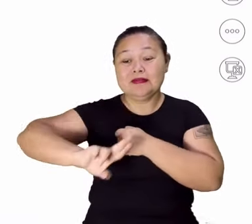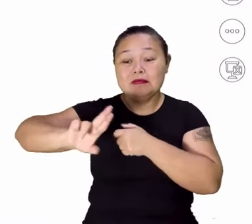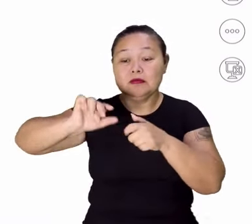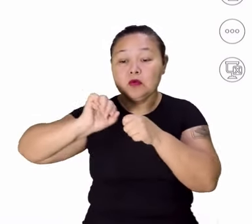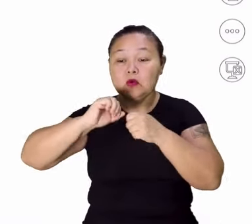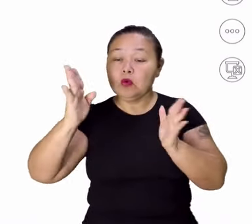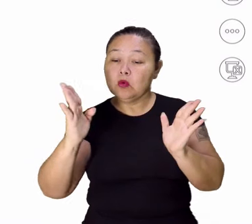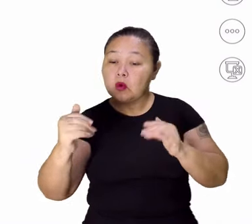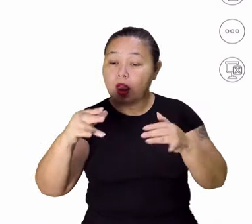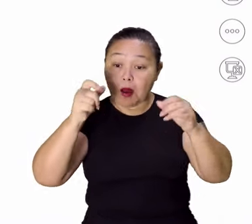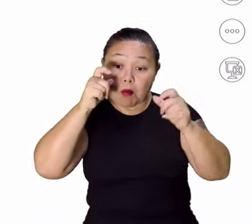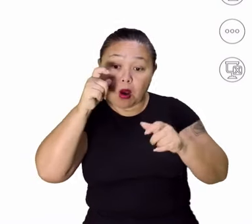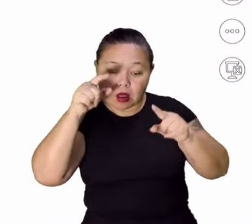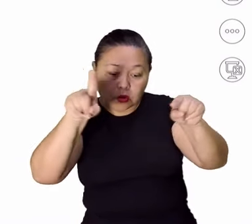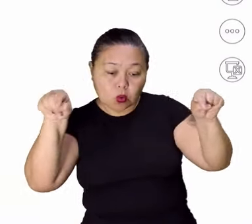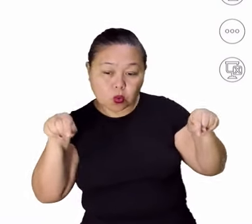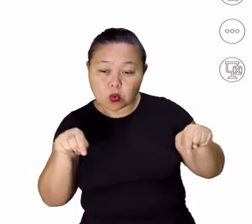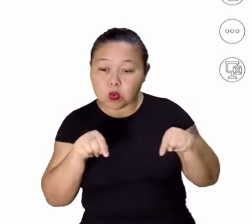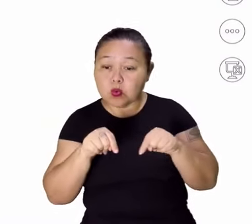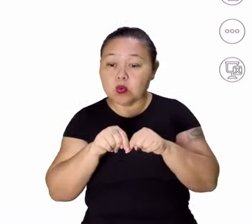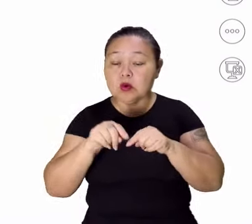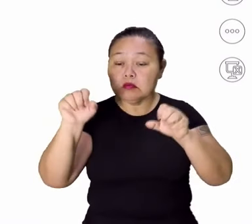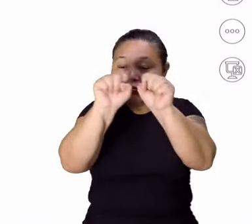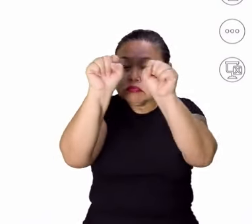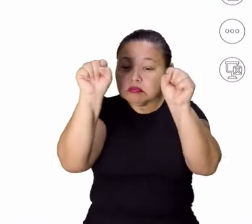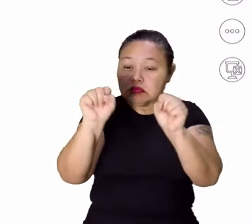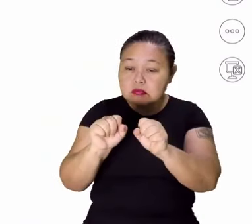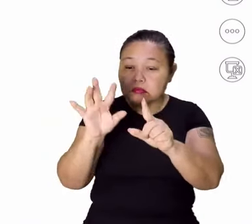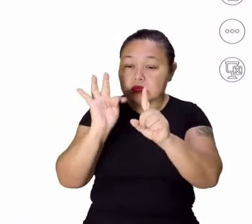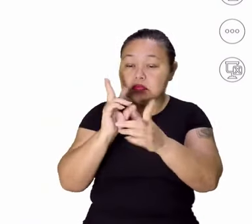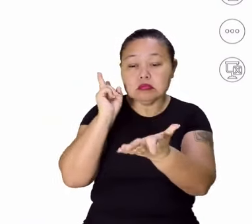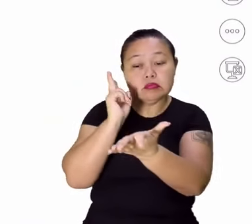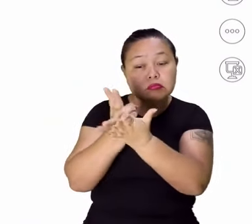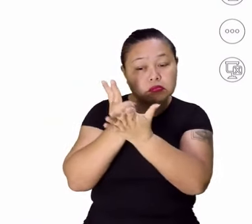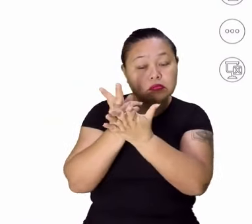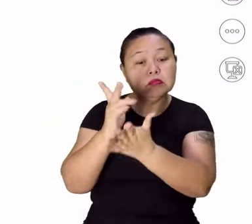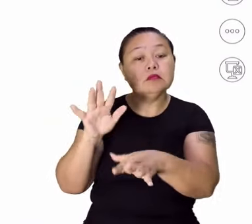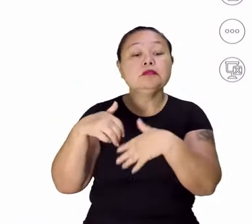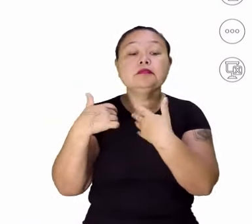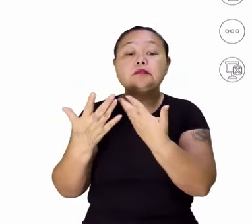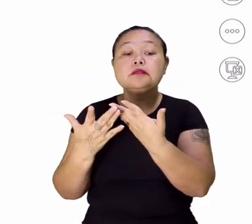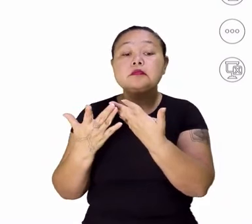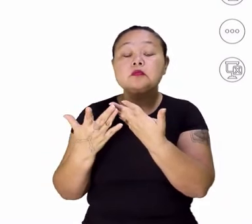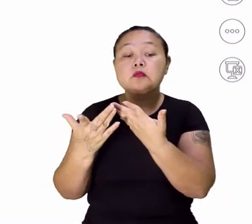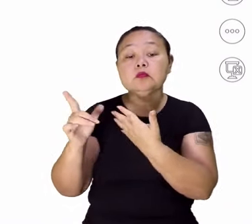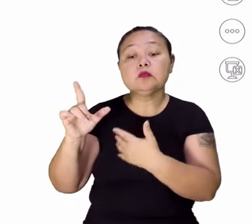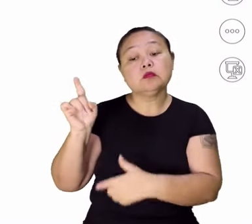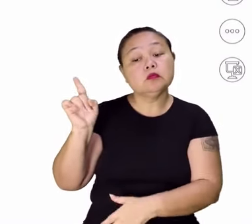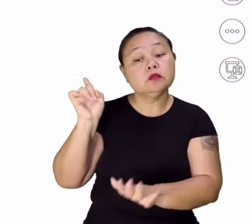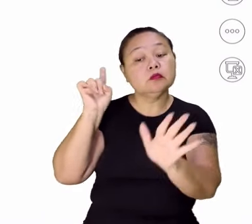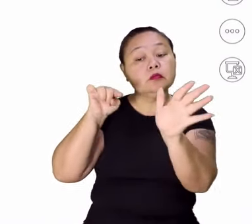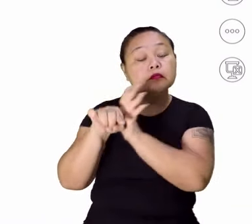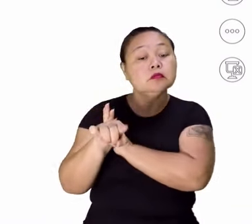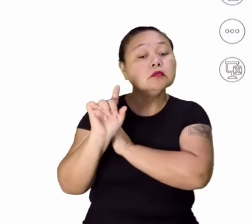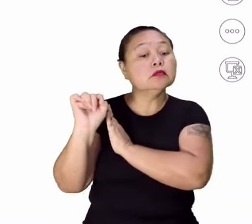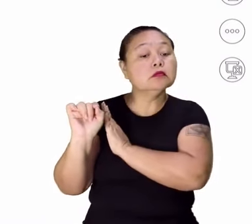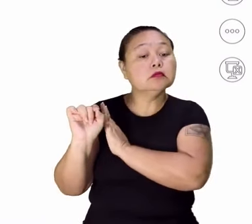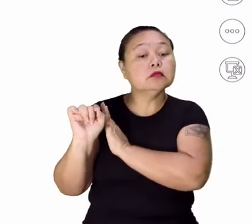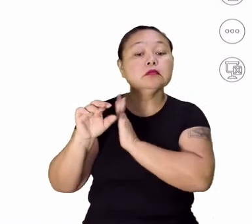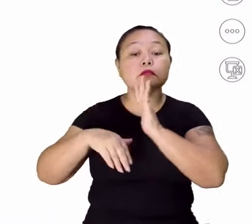laboratório, né? Você quer fazer um sistema ali que quer manter uma temperatura constante, né? Justamente. E ali, pessoal, está perguntando o quê?